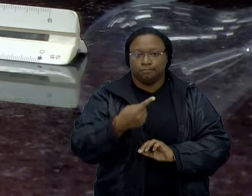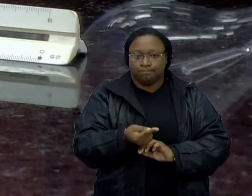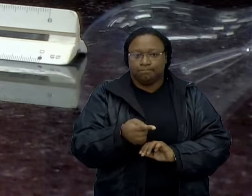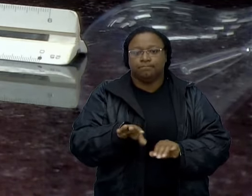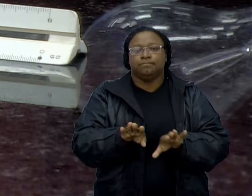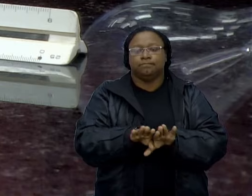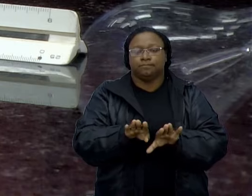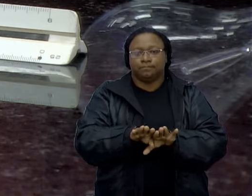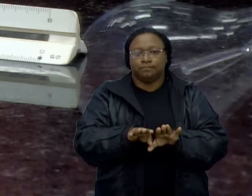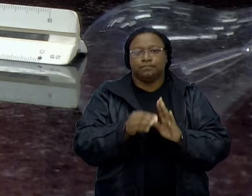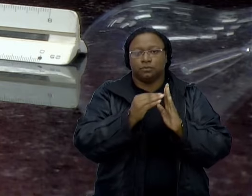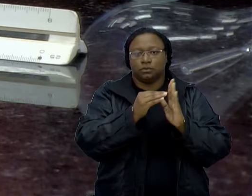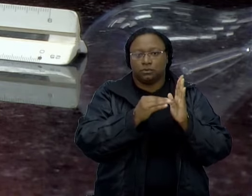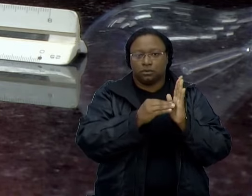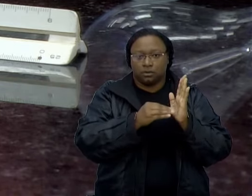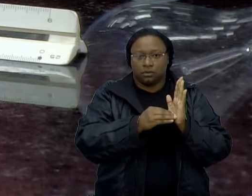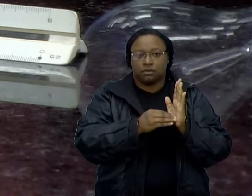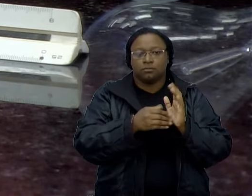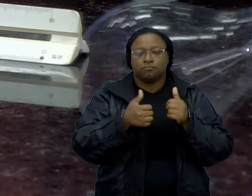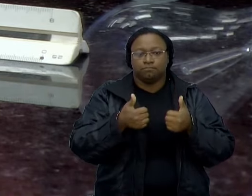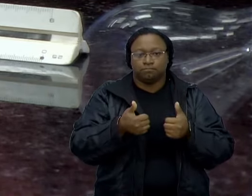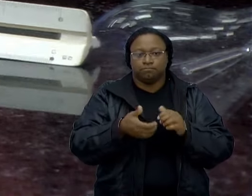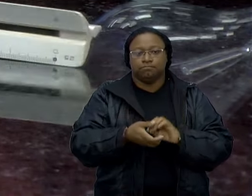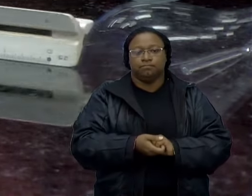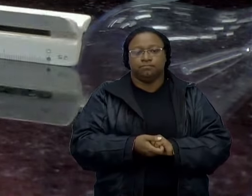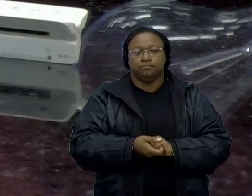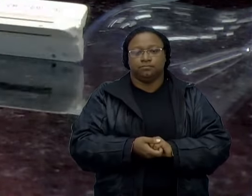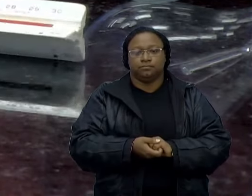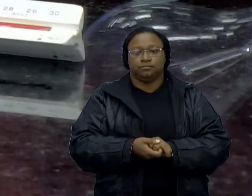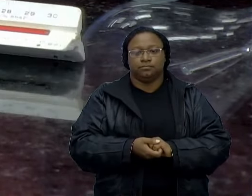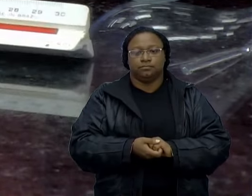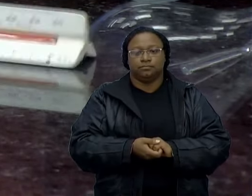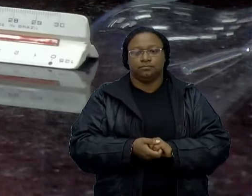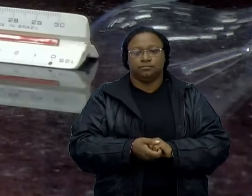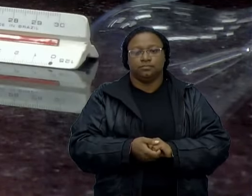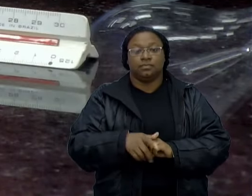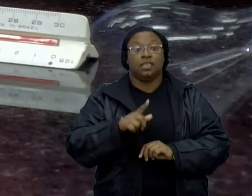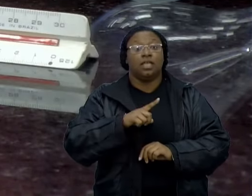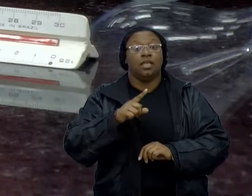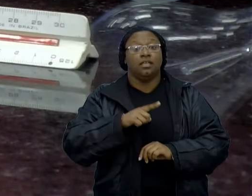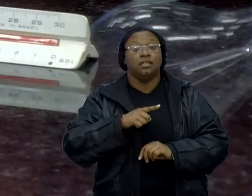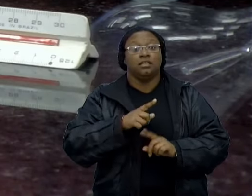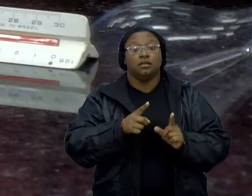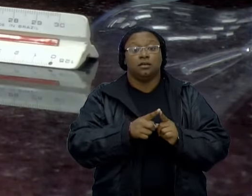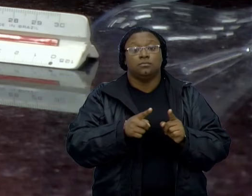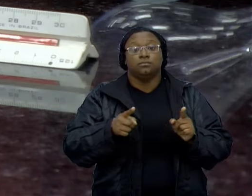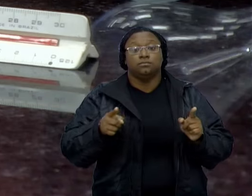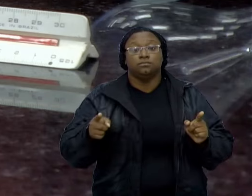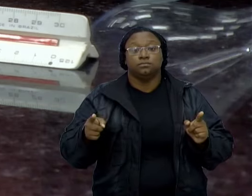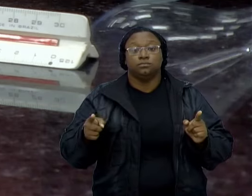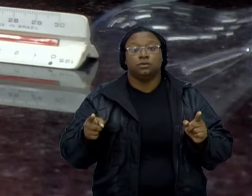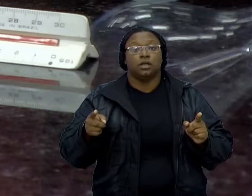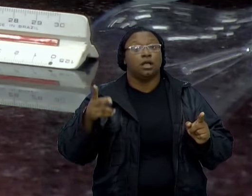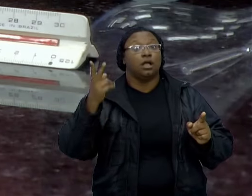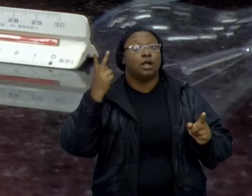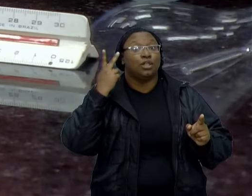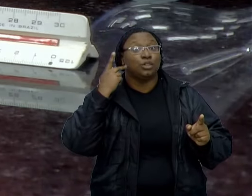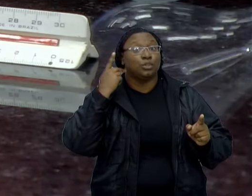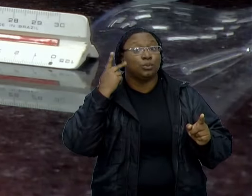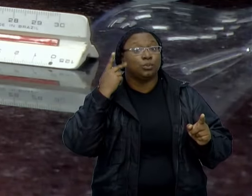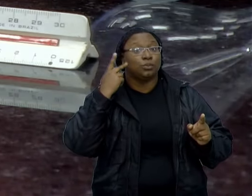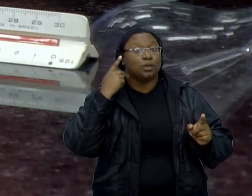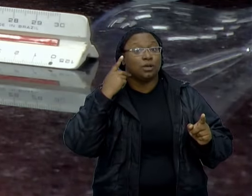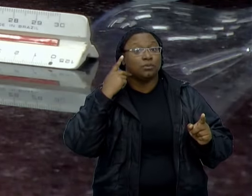Outra escala, tá vendo? E aqui você tem ainda a escala natural,